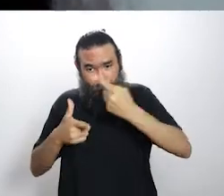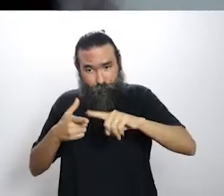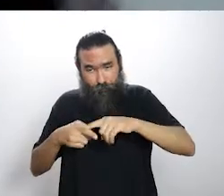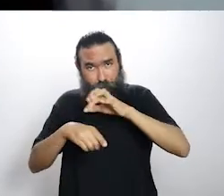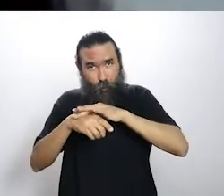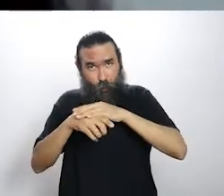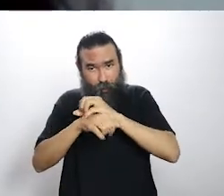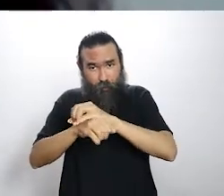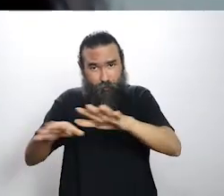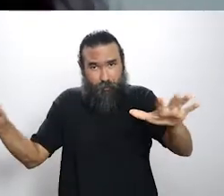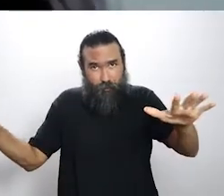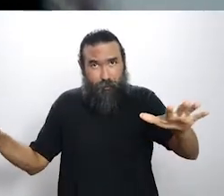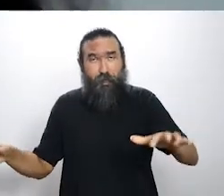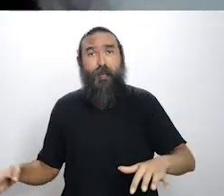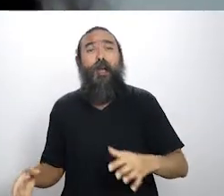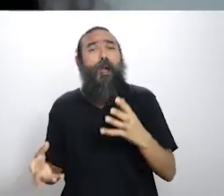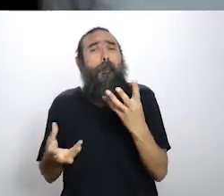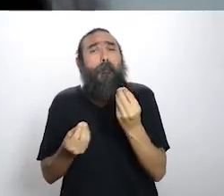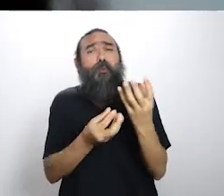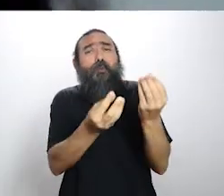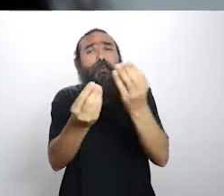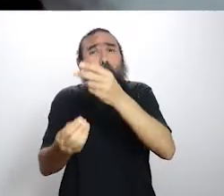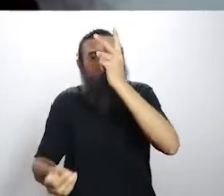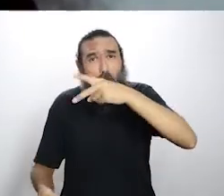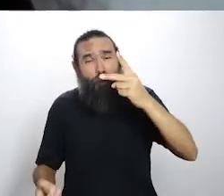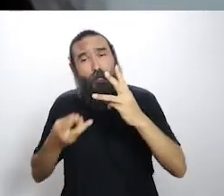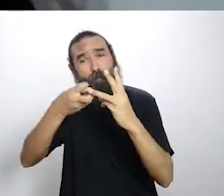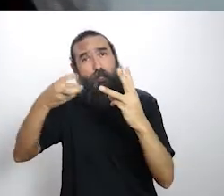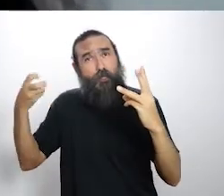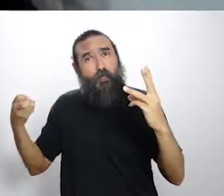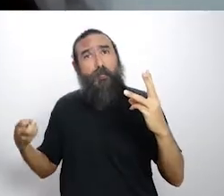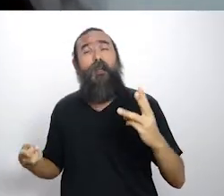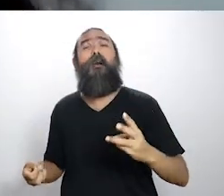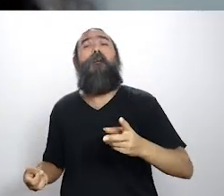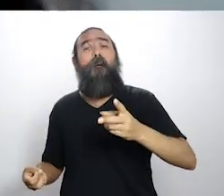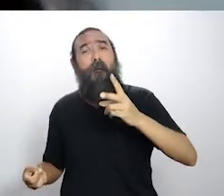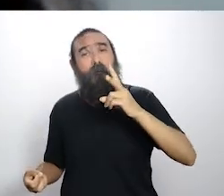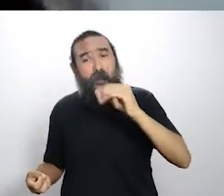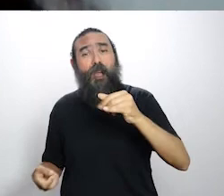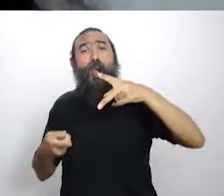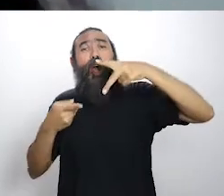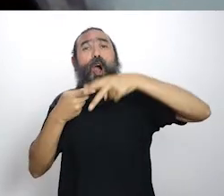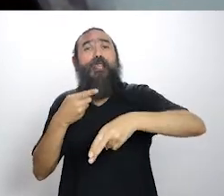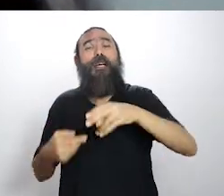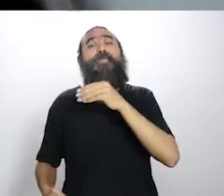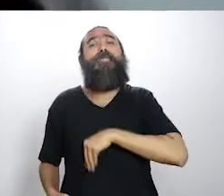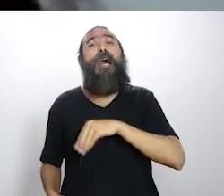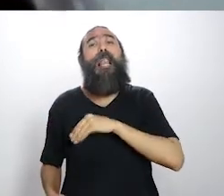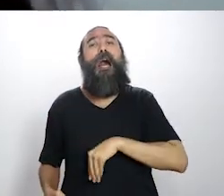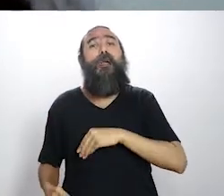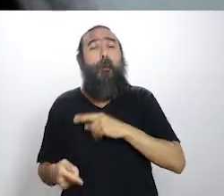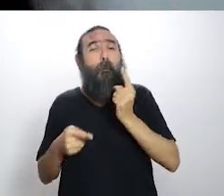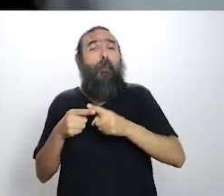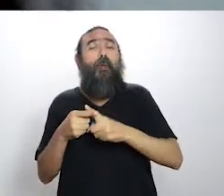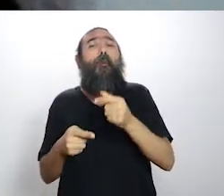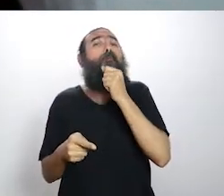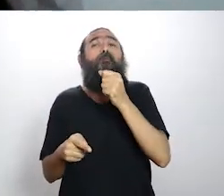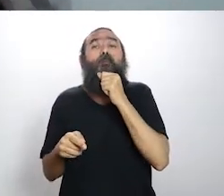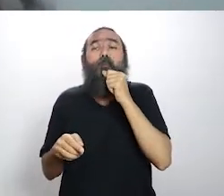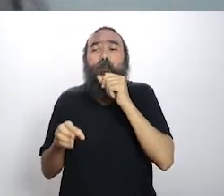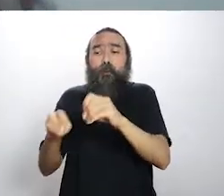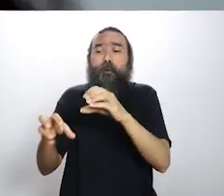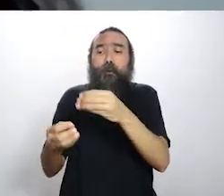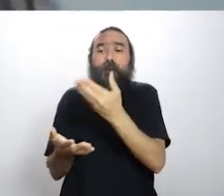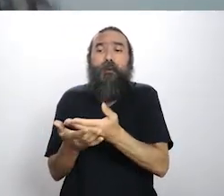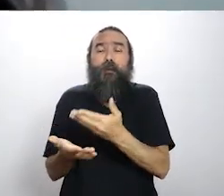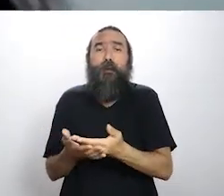professores foram ameaçados de não receber salários porque não estavam dando aula. E nós sabemos toda a justificativa